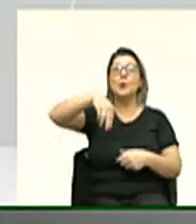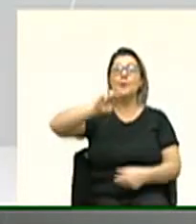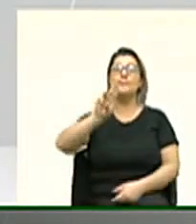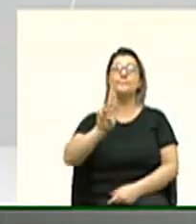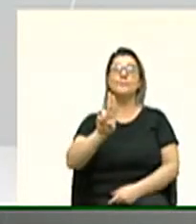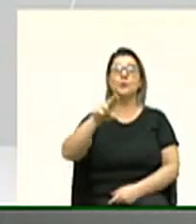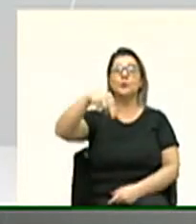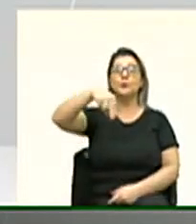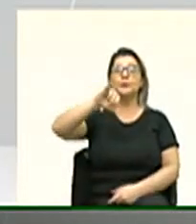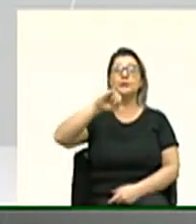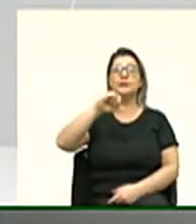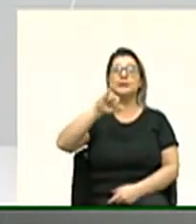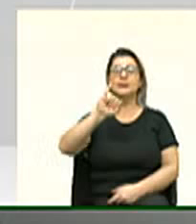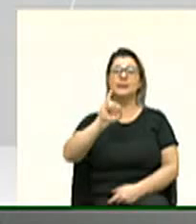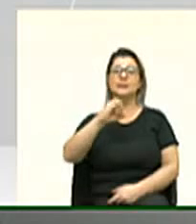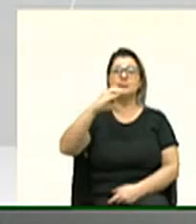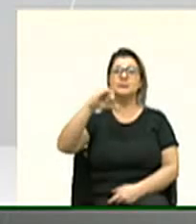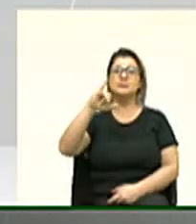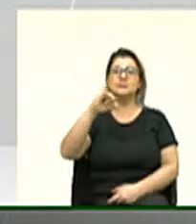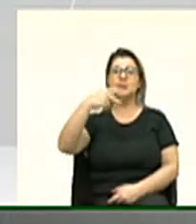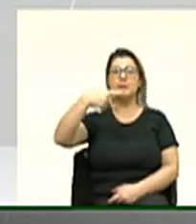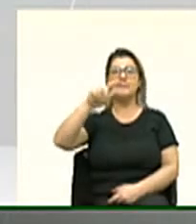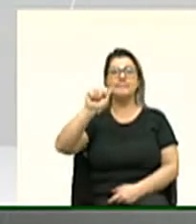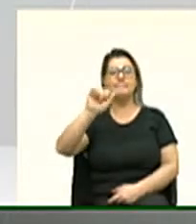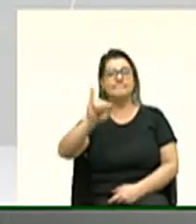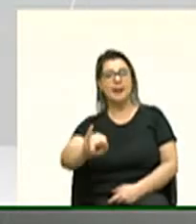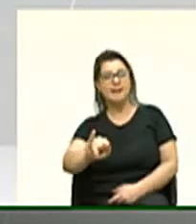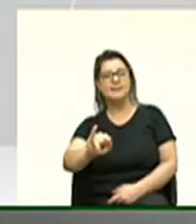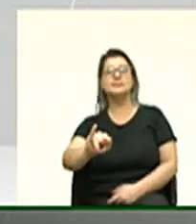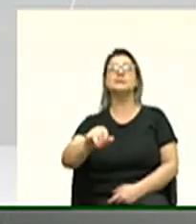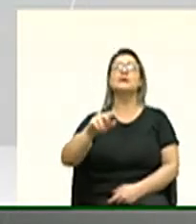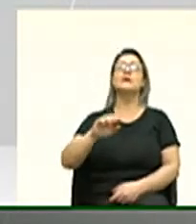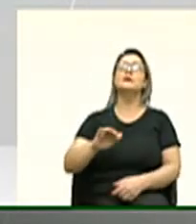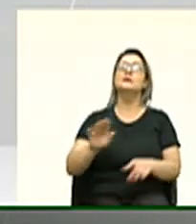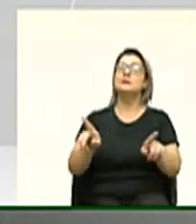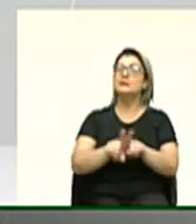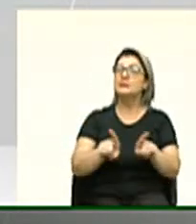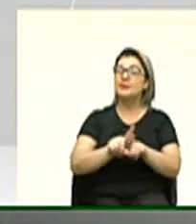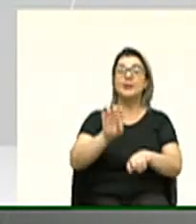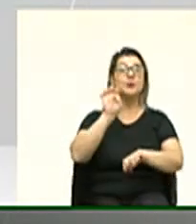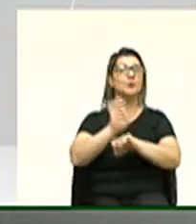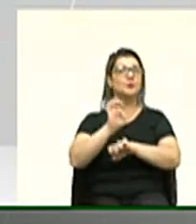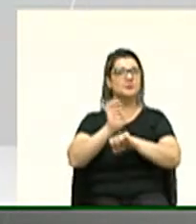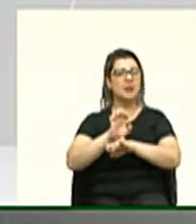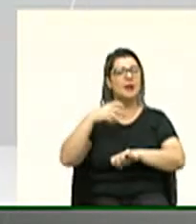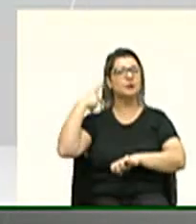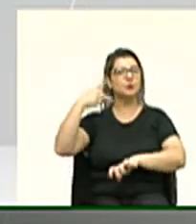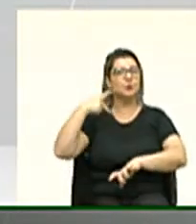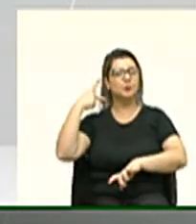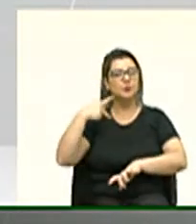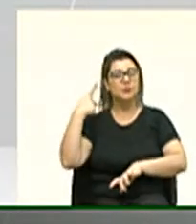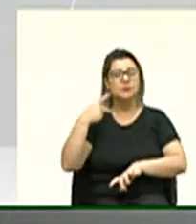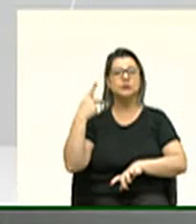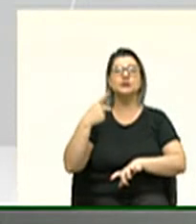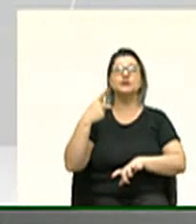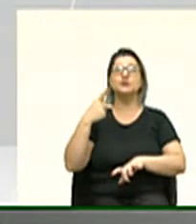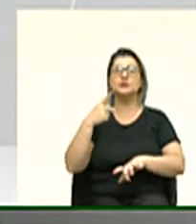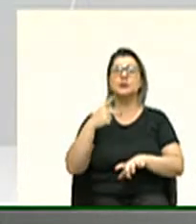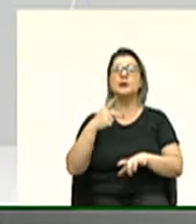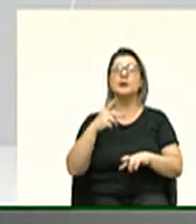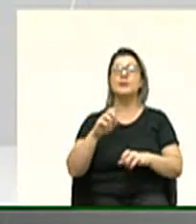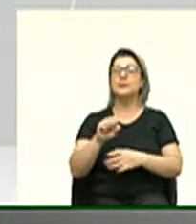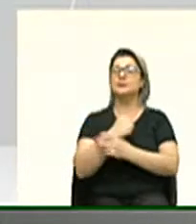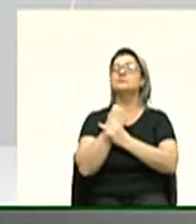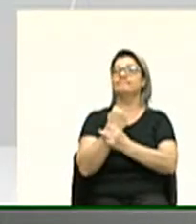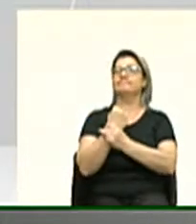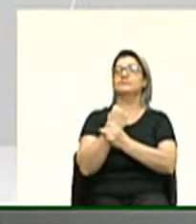urbano das cidades e também o Estado se envolver numa política para este meio de transporte, para que seja